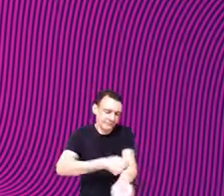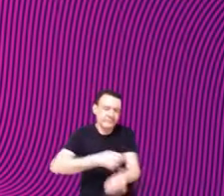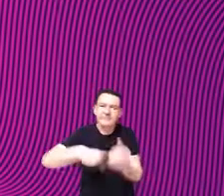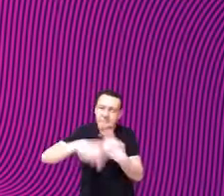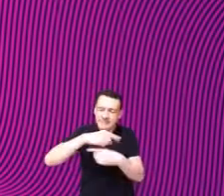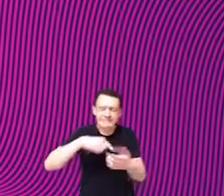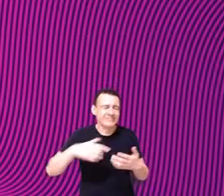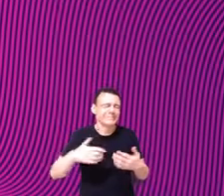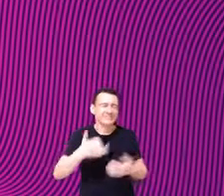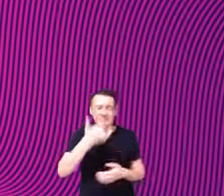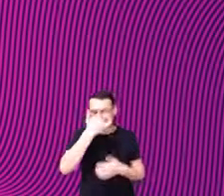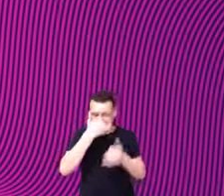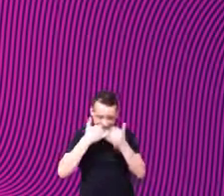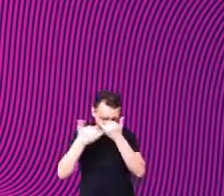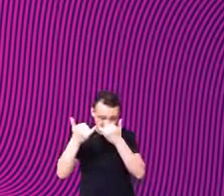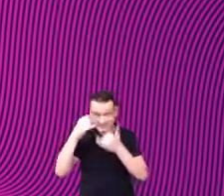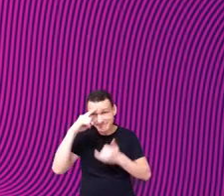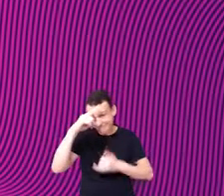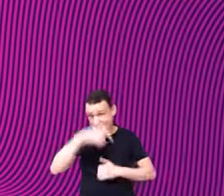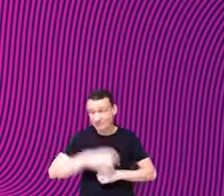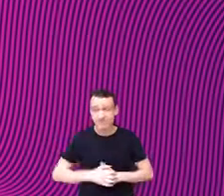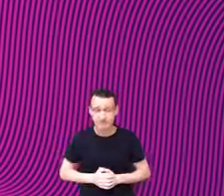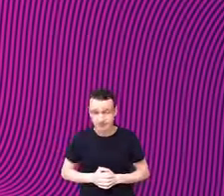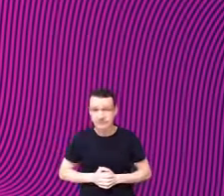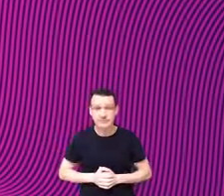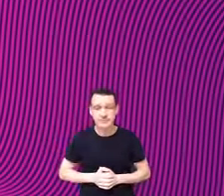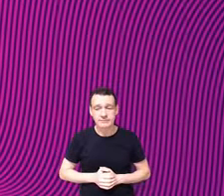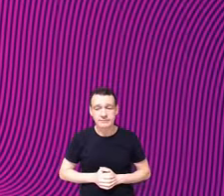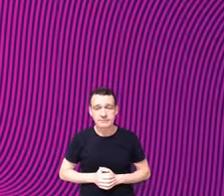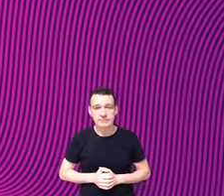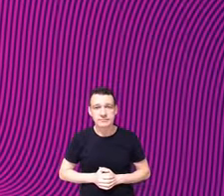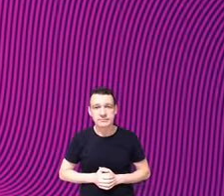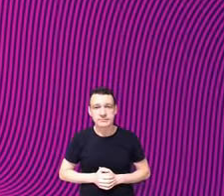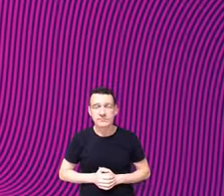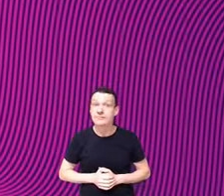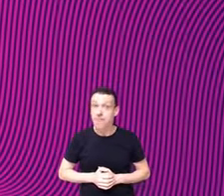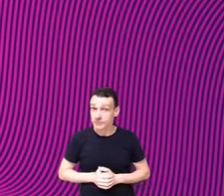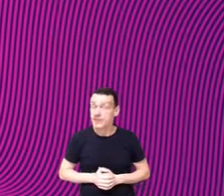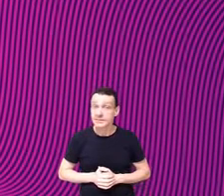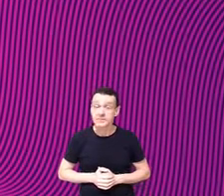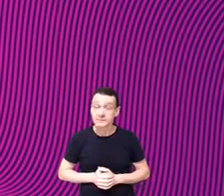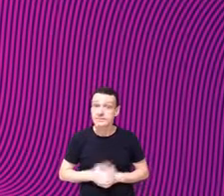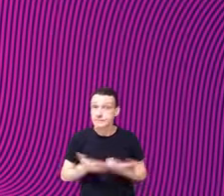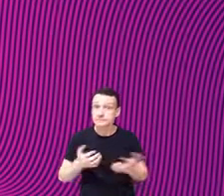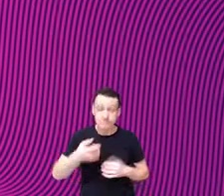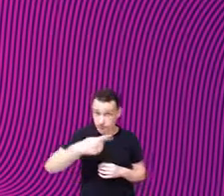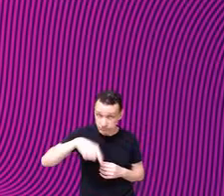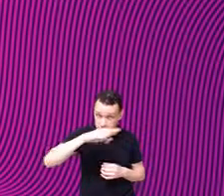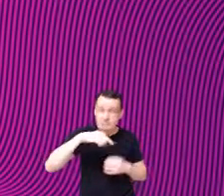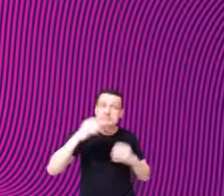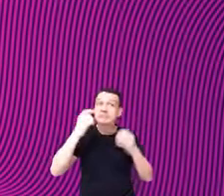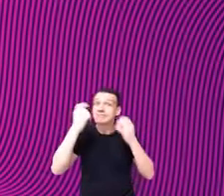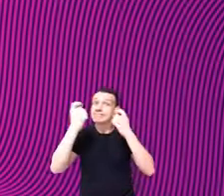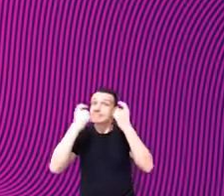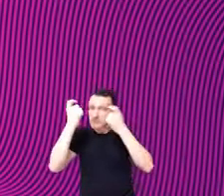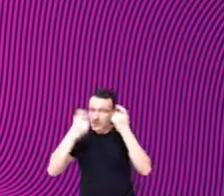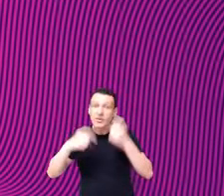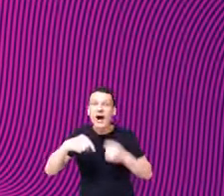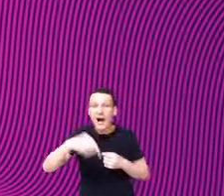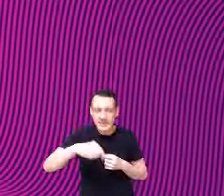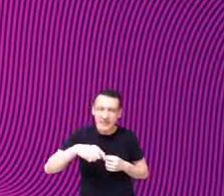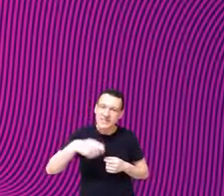Exatamente, Essa é uma preocupação que a gente tem de fazer, apesar de sermos um centro transplantador, de